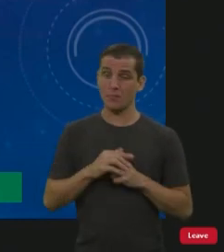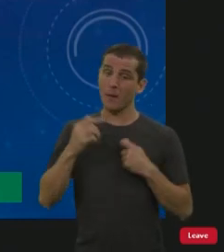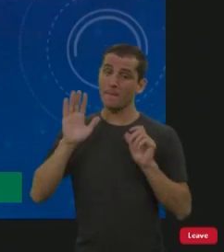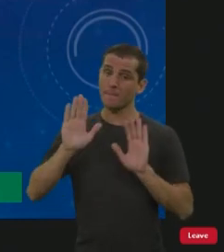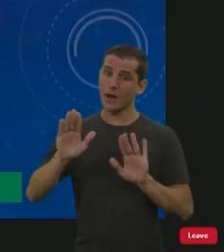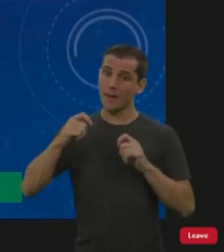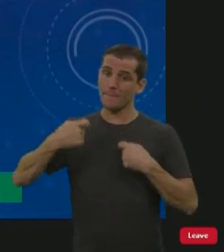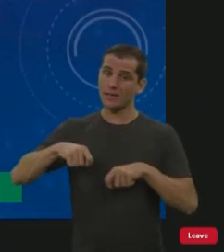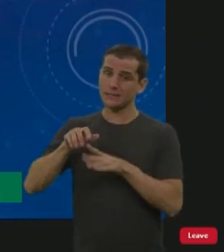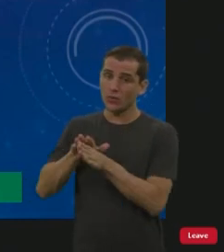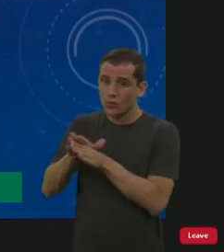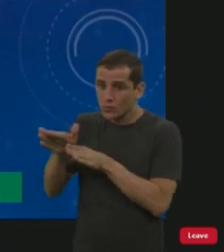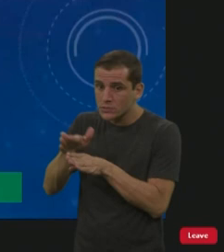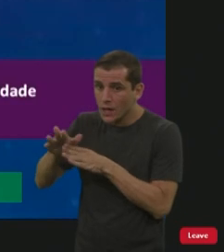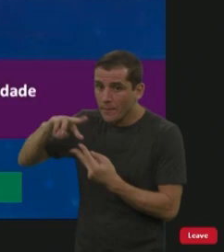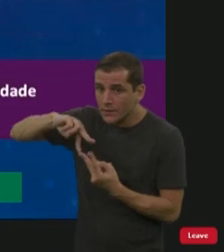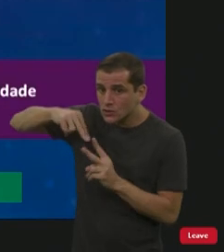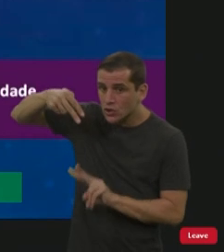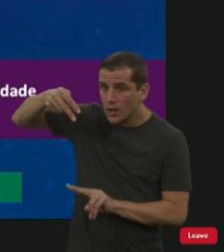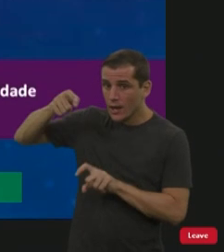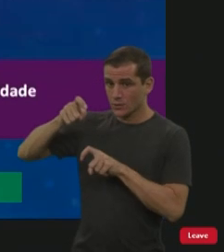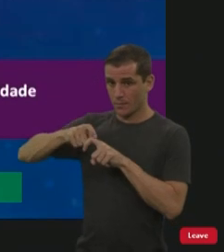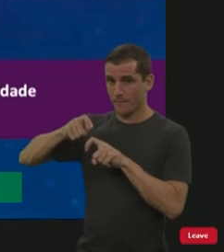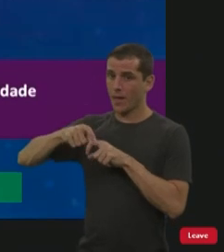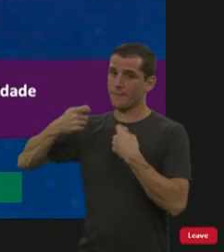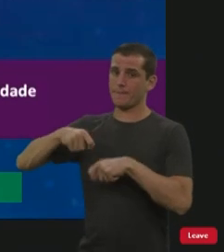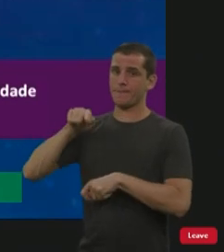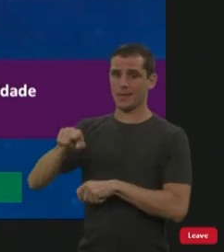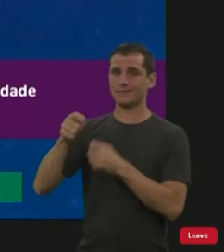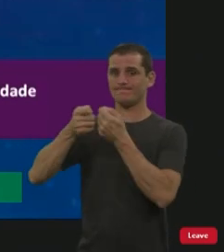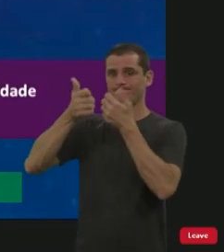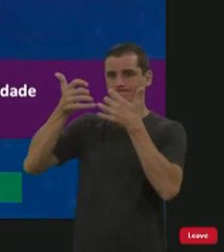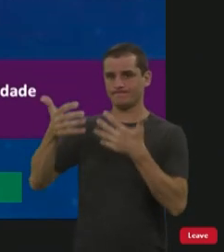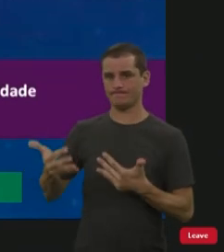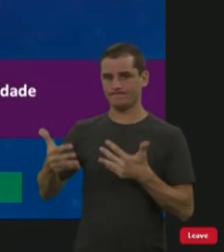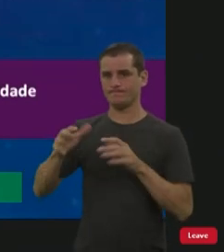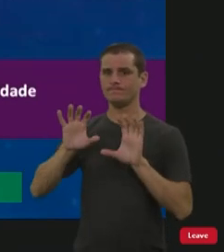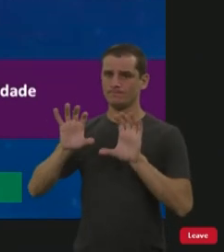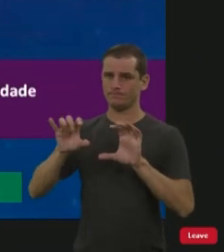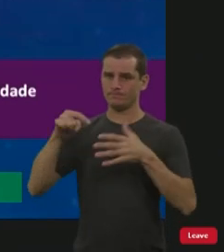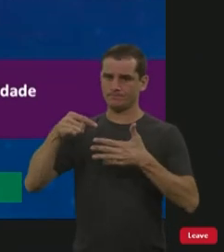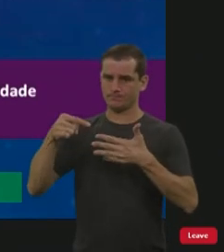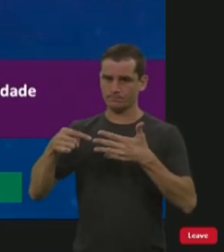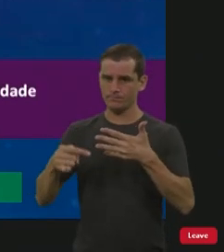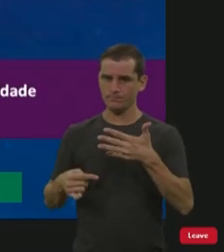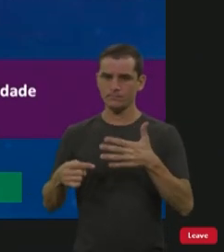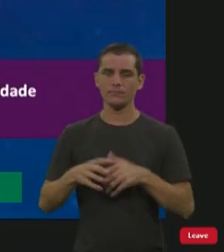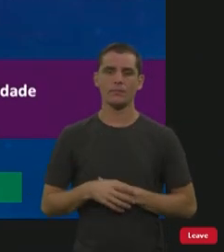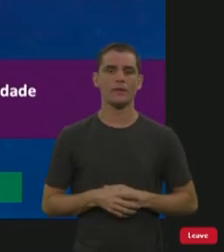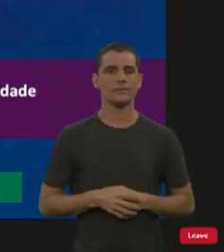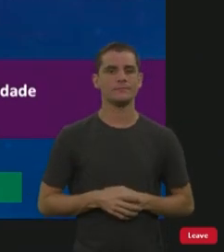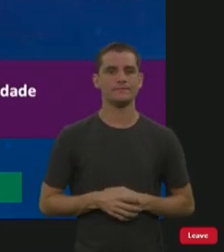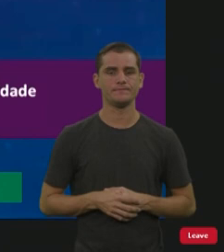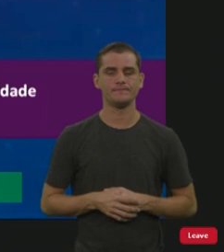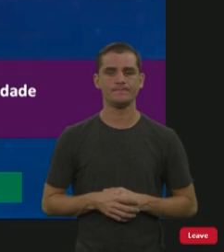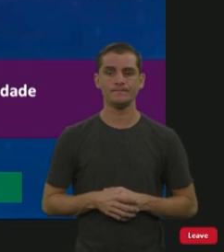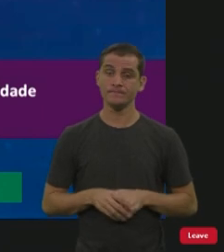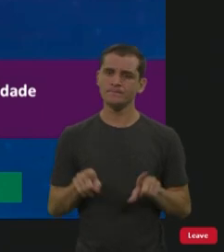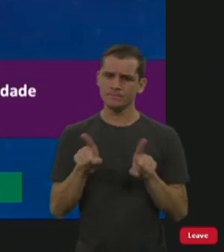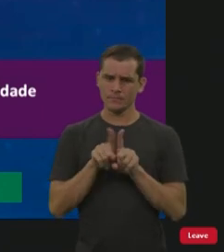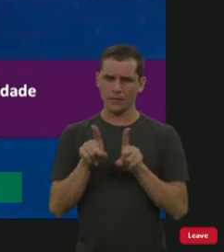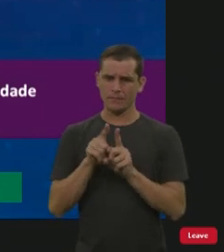tá? É, uma coisa muito importante que foi citada, né, que já foi